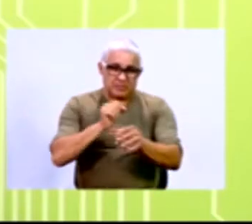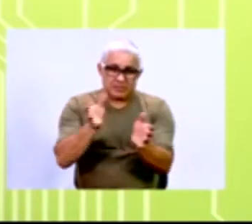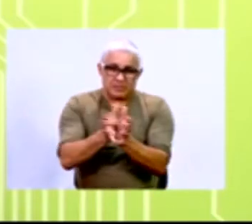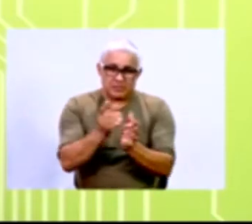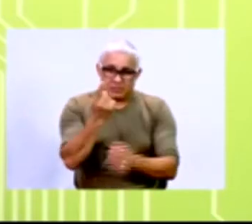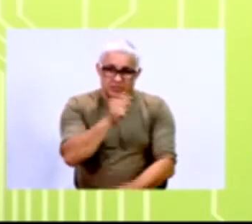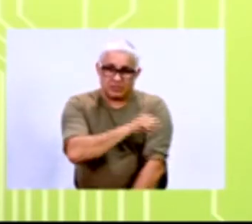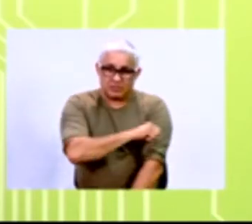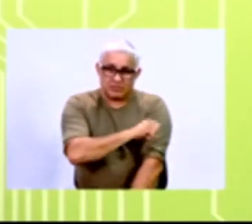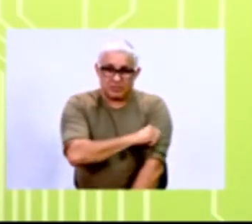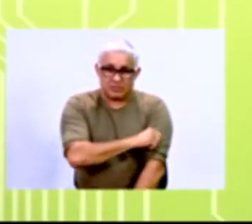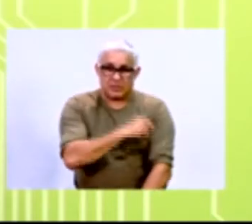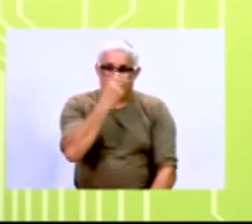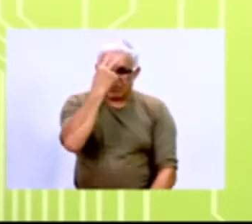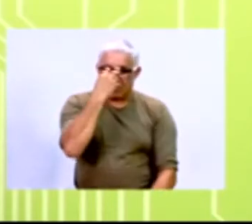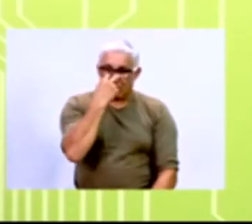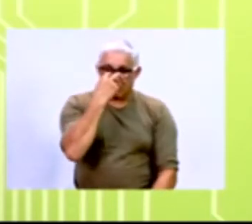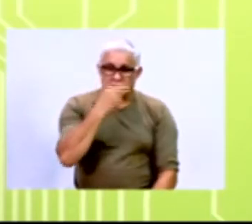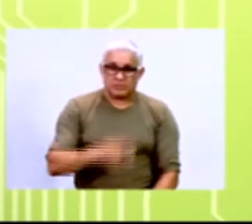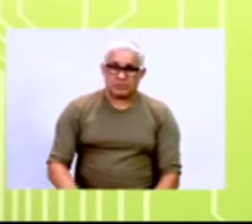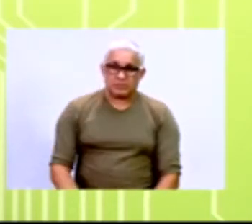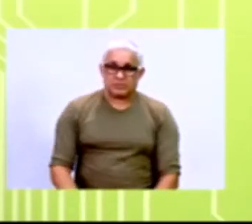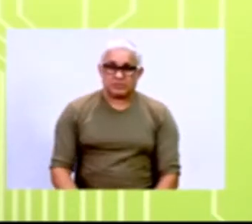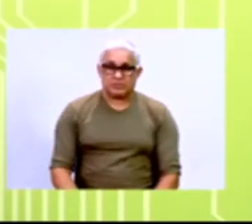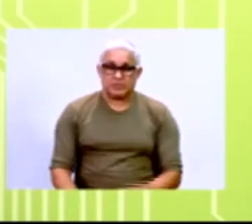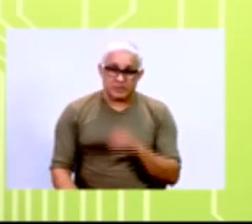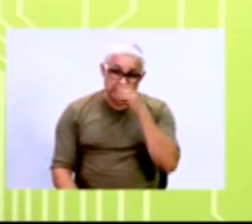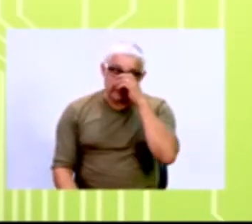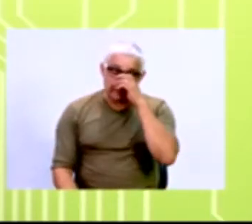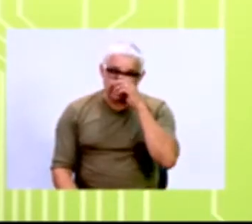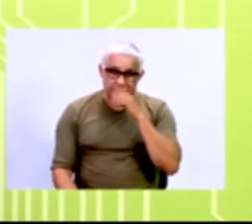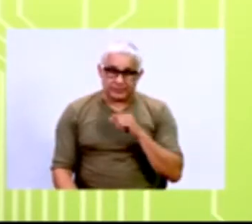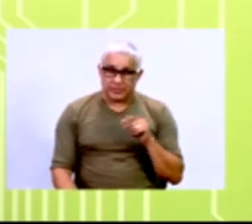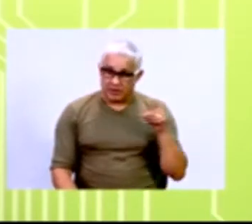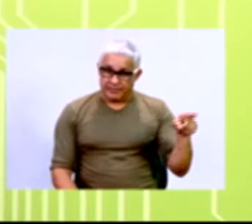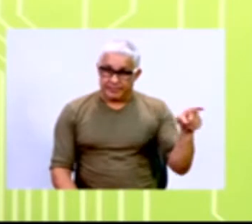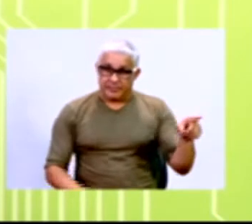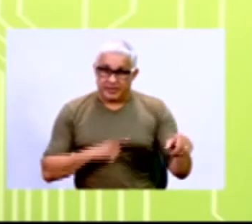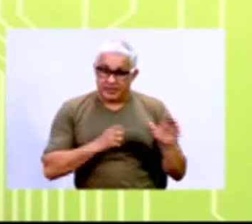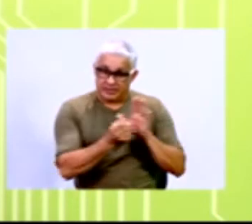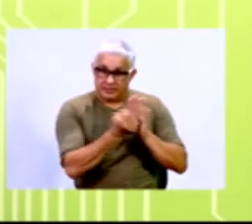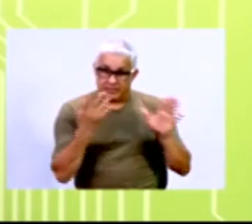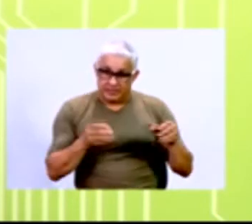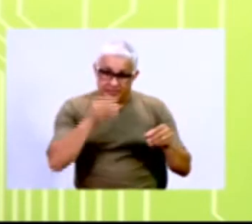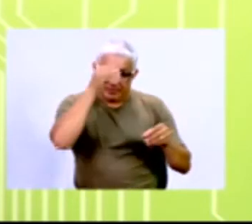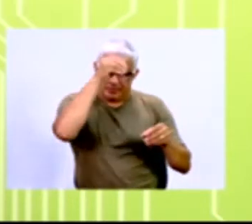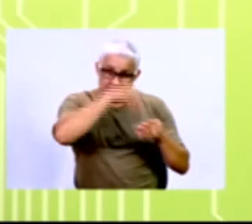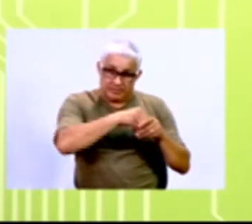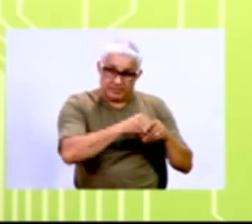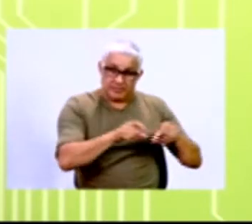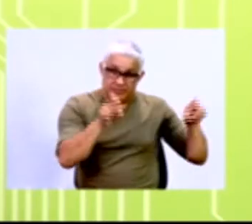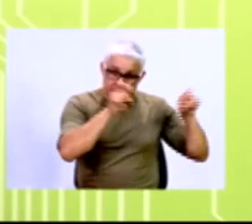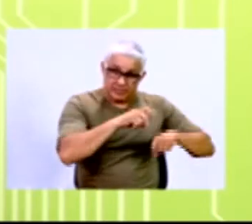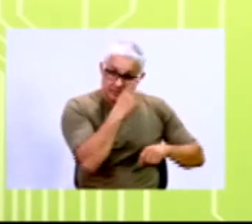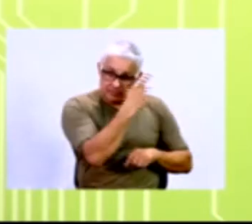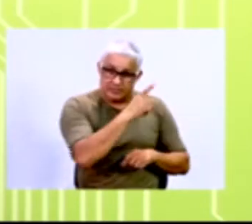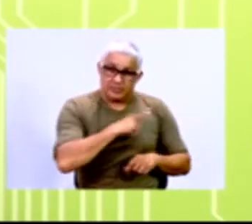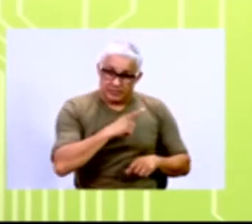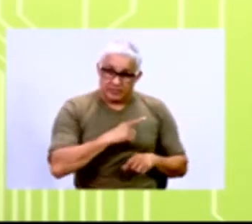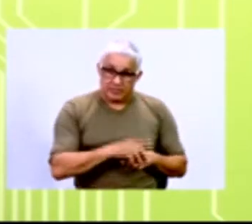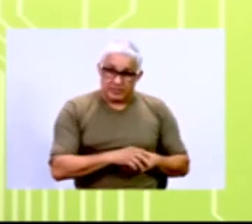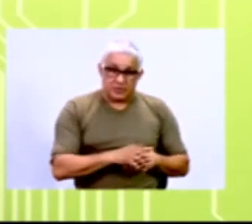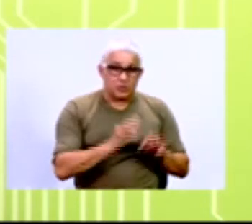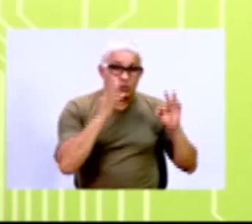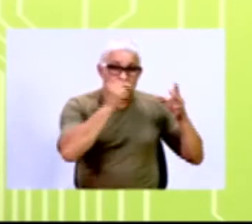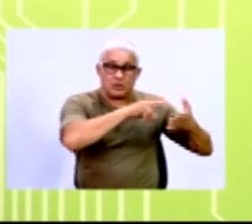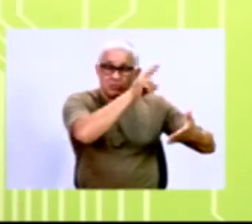que ele era cego, deficiente visual. E ele tinha um aplicativo instalado no computador que ele usava, que lia